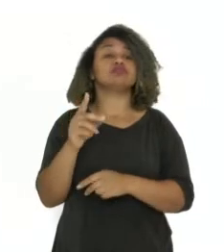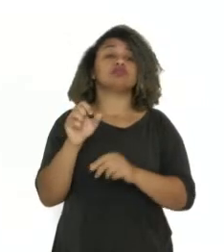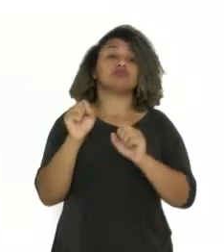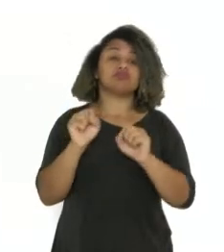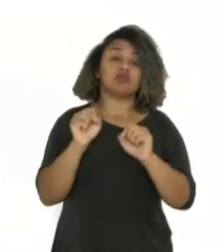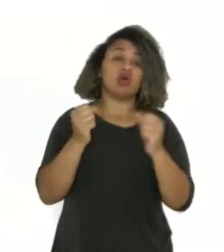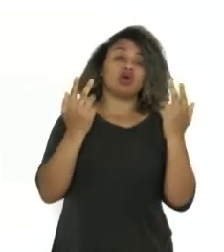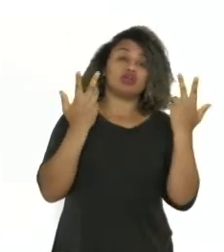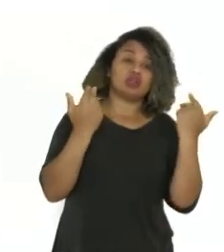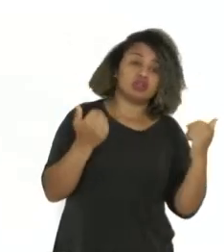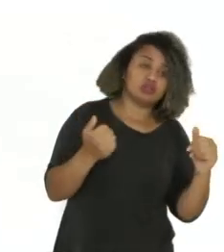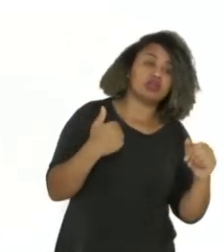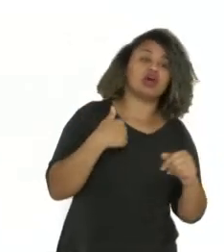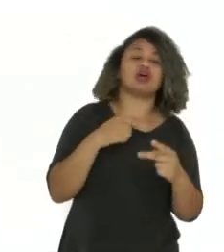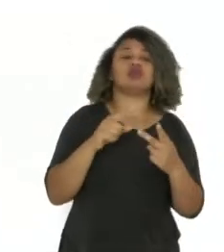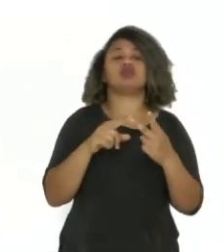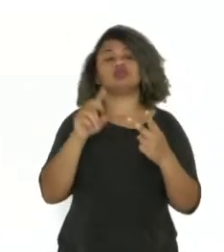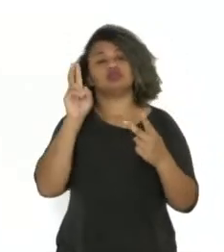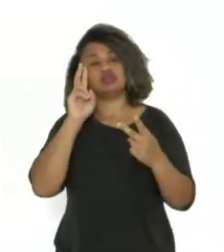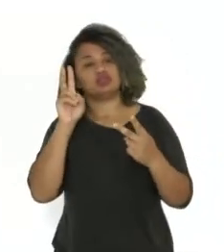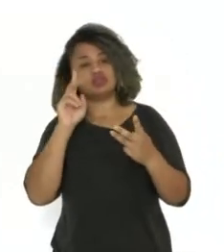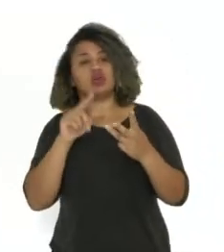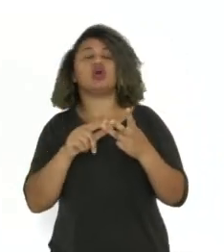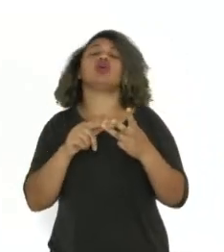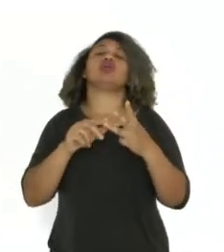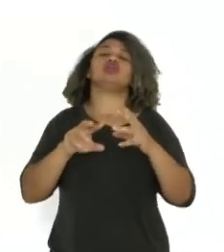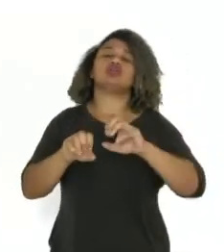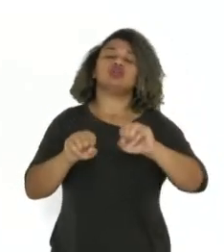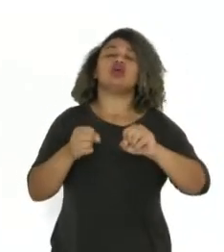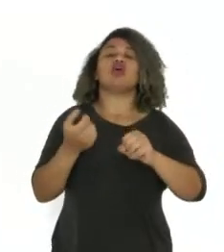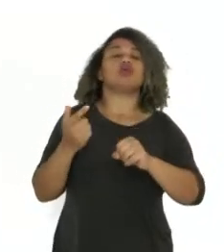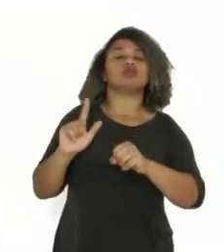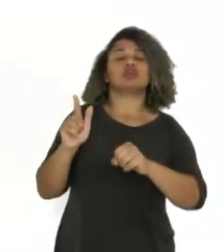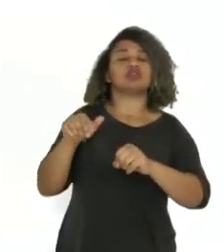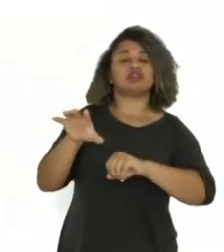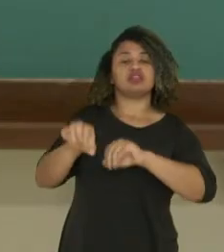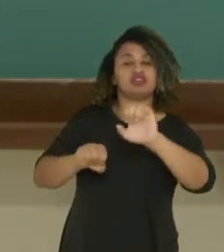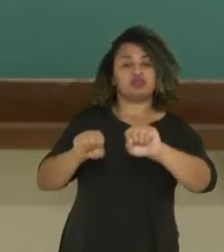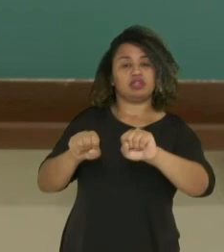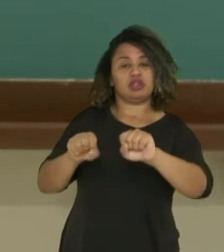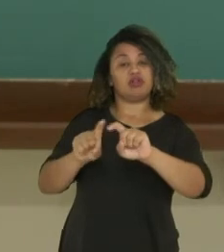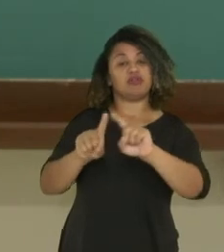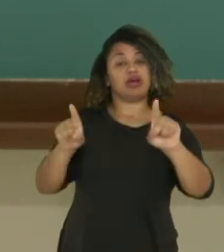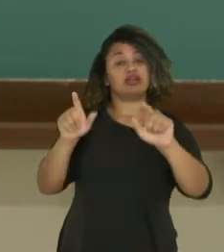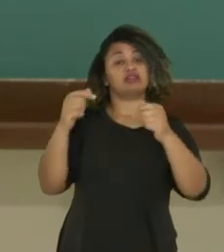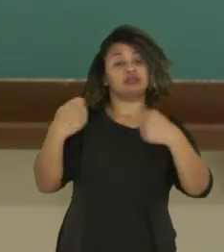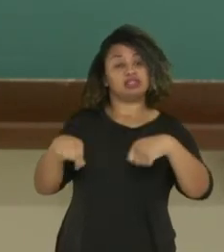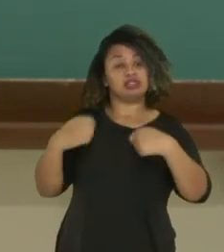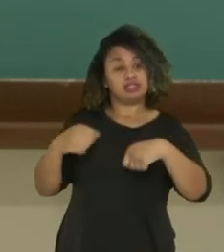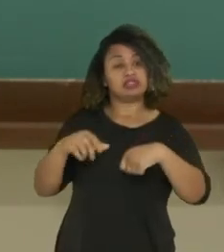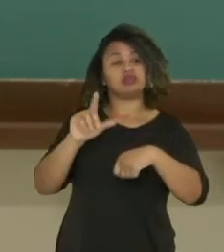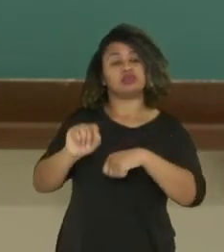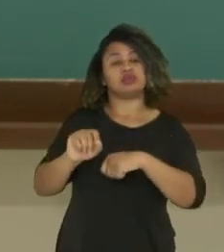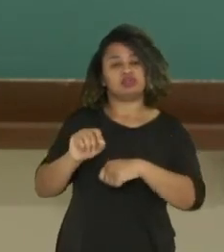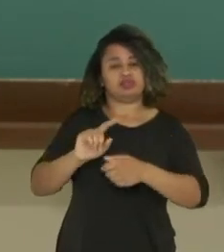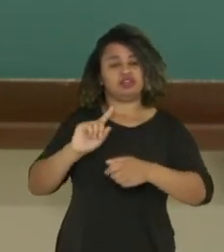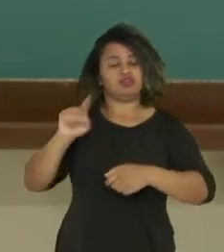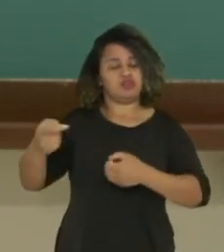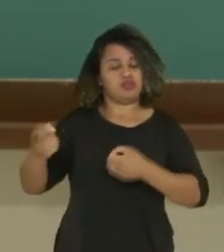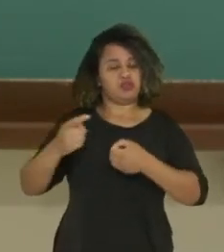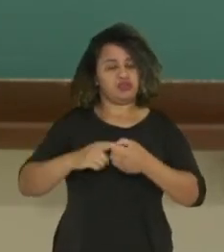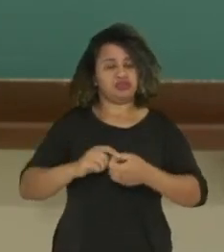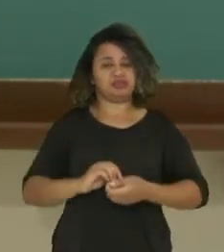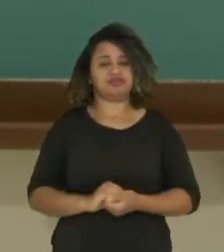ser natural, histórico, arqueológico ou imaterial, desde que seja um patrimônio cultural. Beleza? Voltamos na